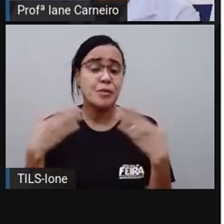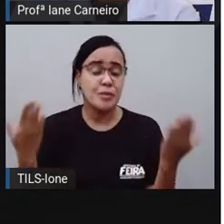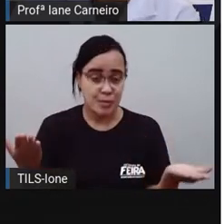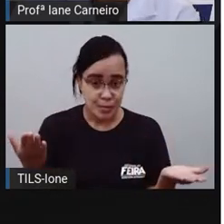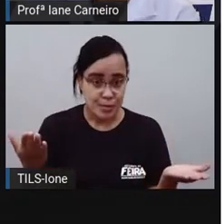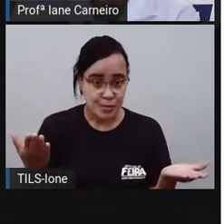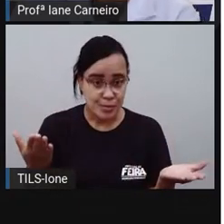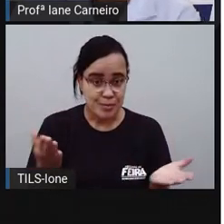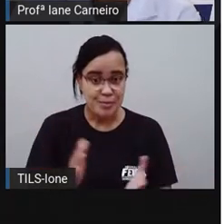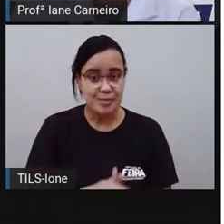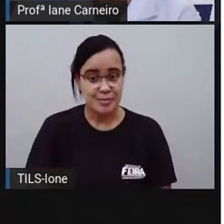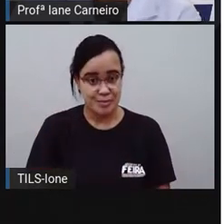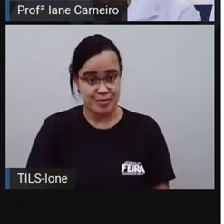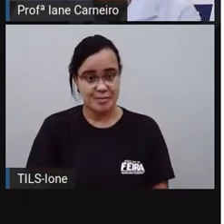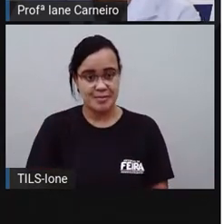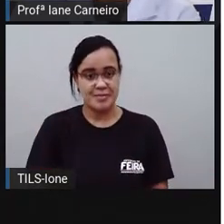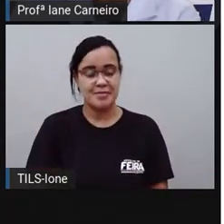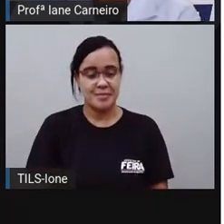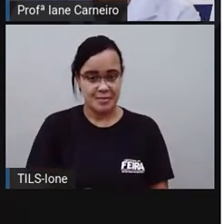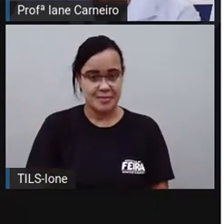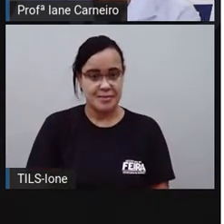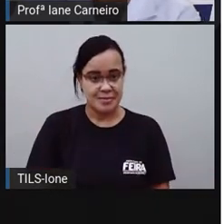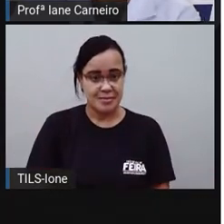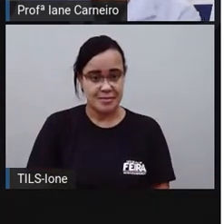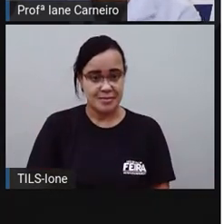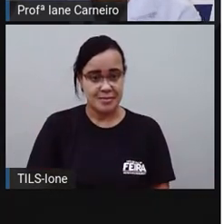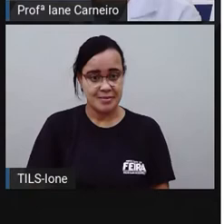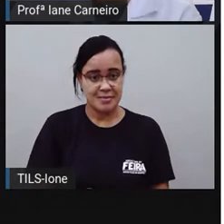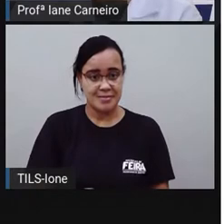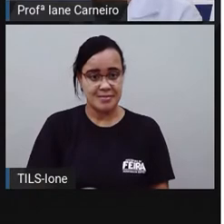desse chapéu? O formato de um